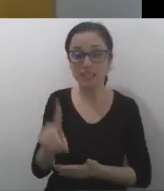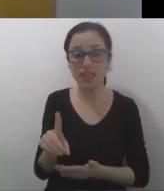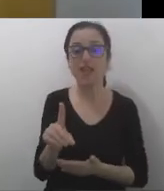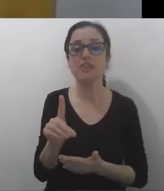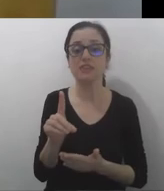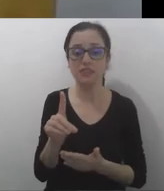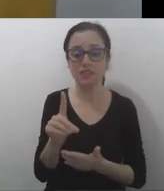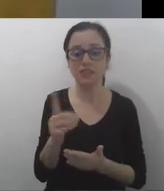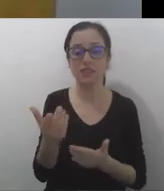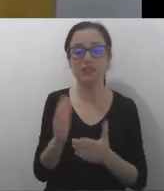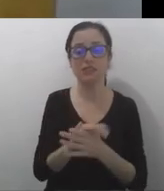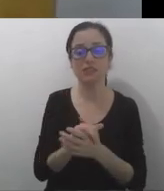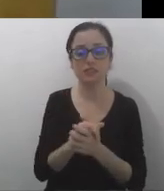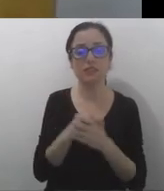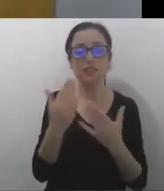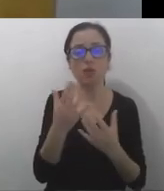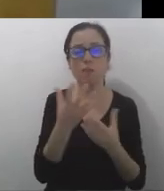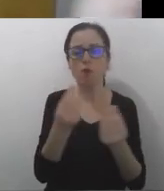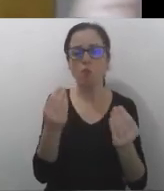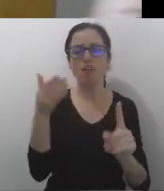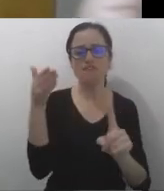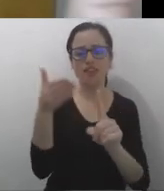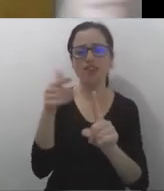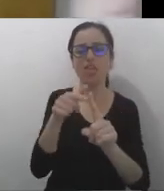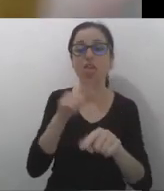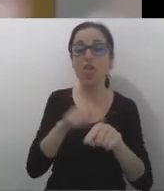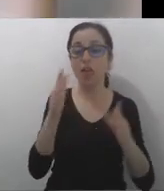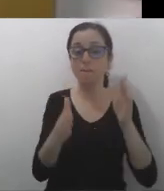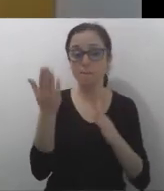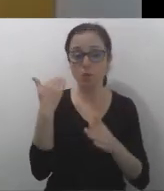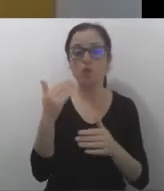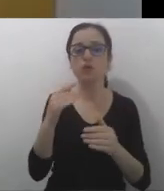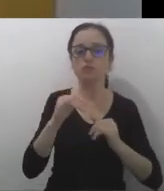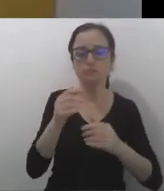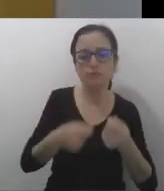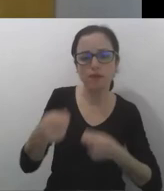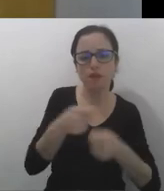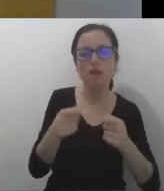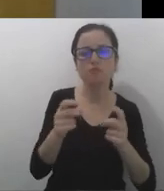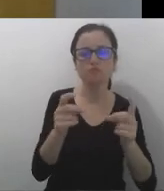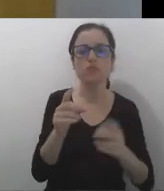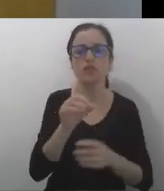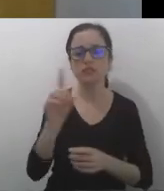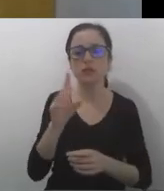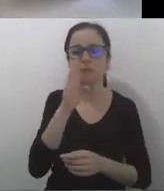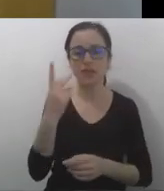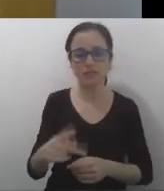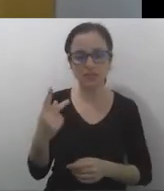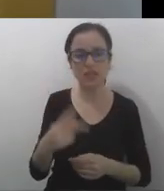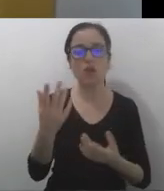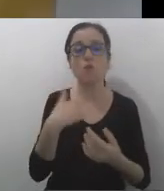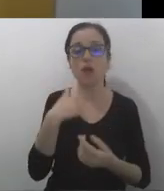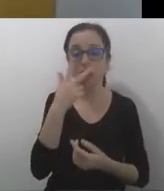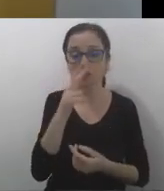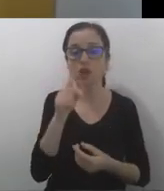para o mercado de design no Brasil. Eu acho que contribuições enormes. Né? Se você pensar no metrô do